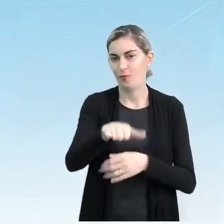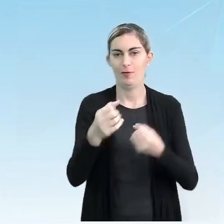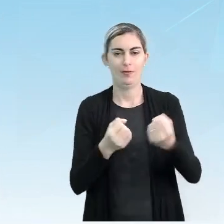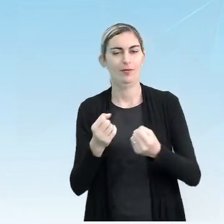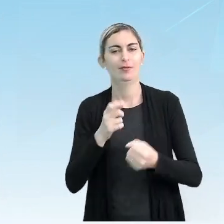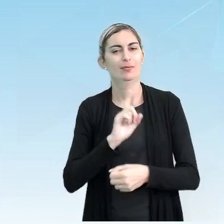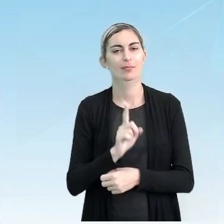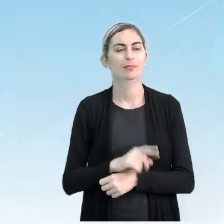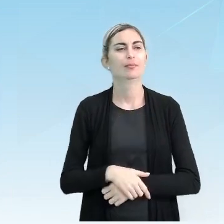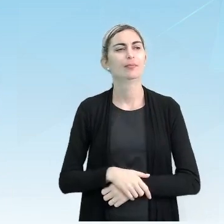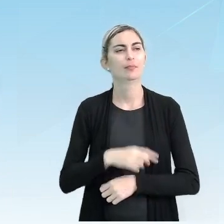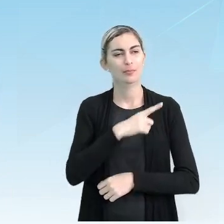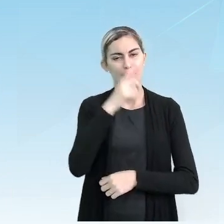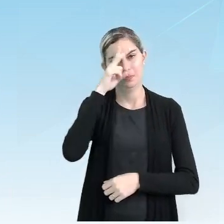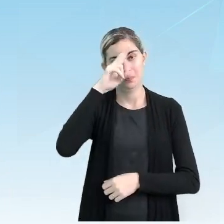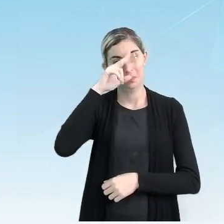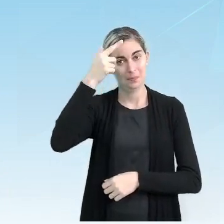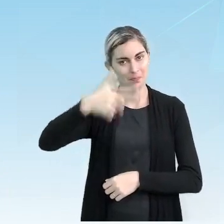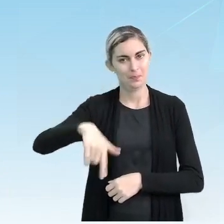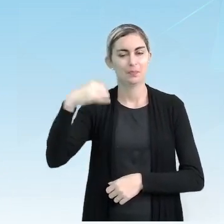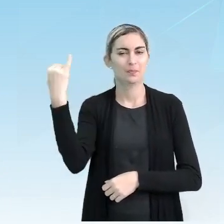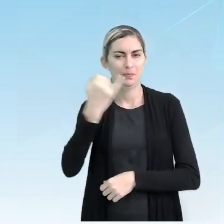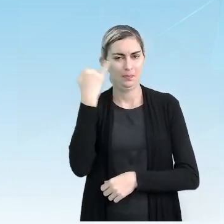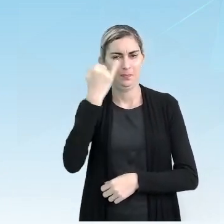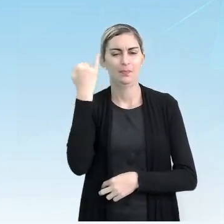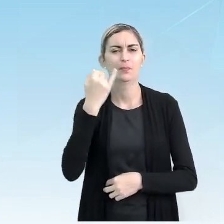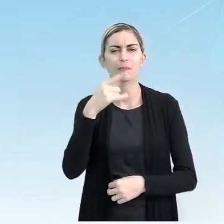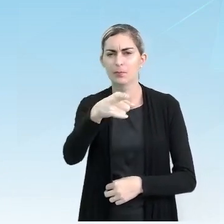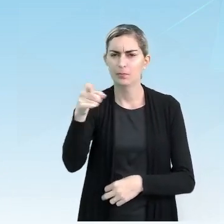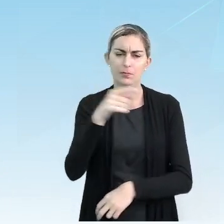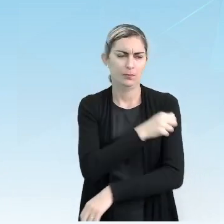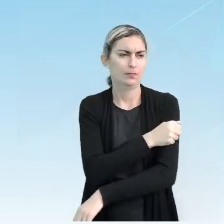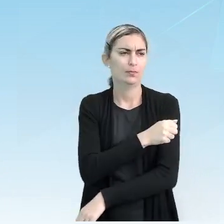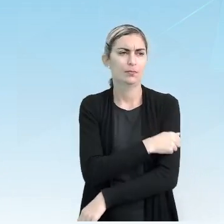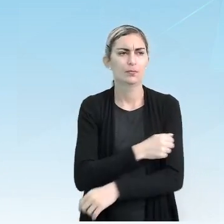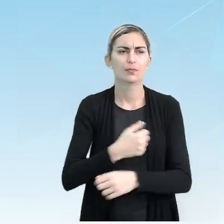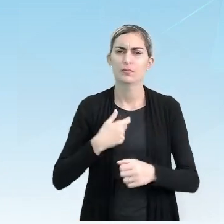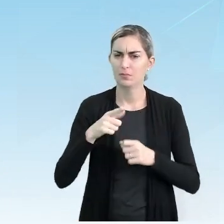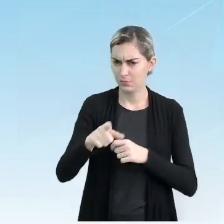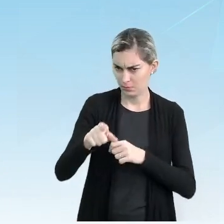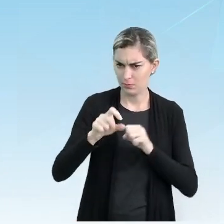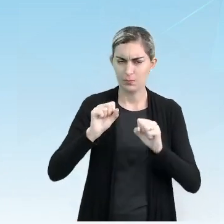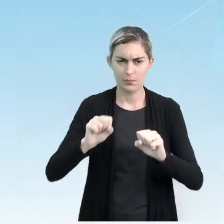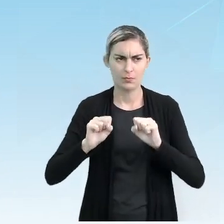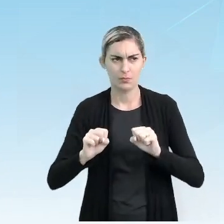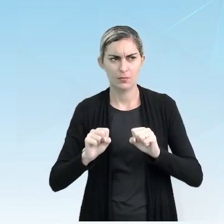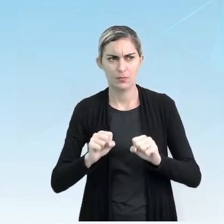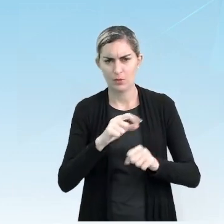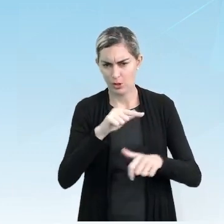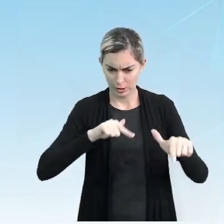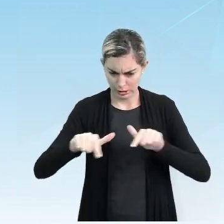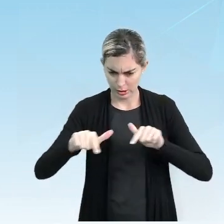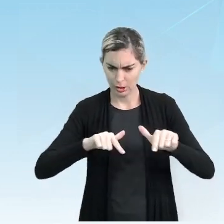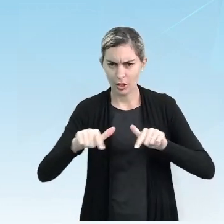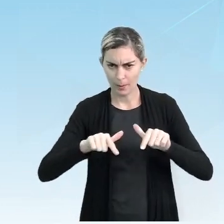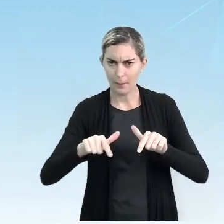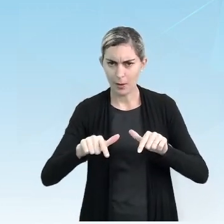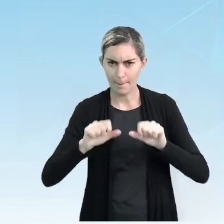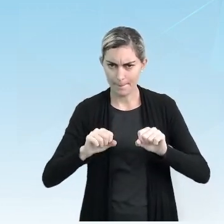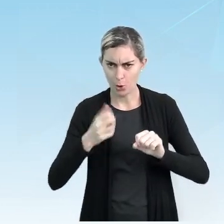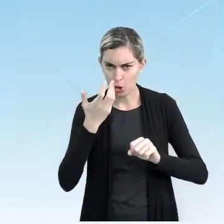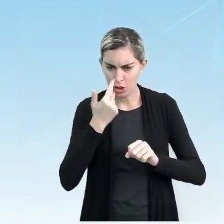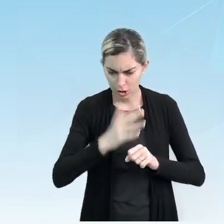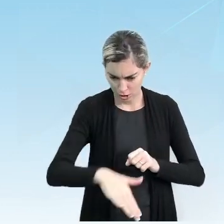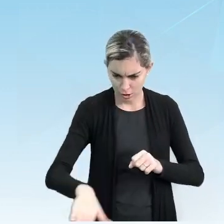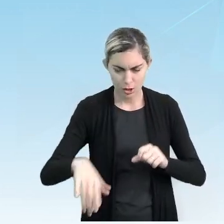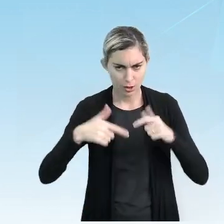importante. Isso vai lembrar o nosso estudante. O nosso estudante, ele pode... Ele pode trabalhar, pode haver o trabalho infantil.